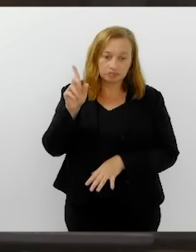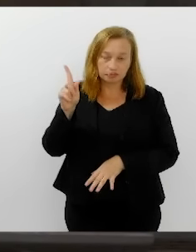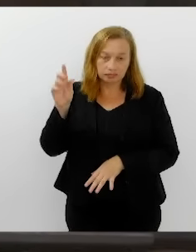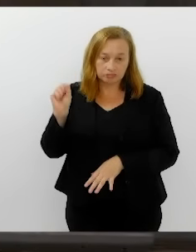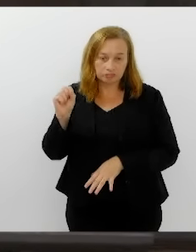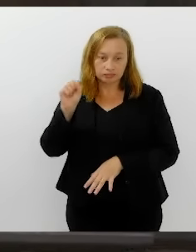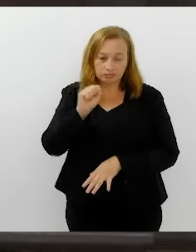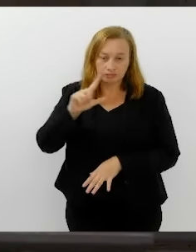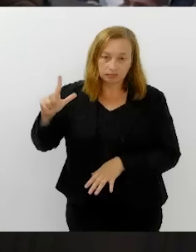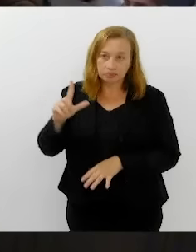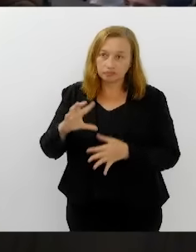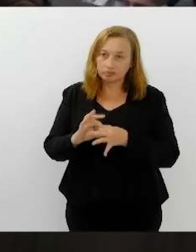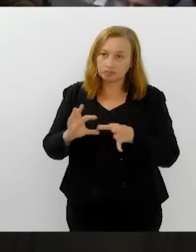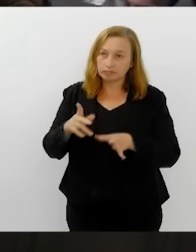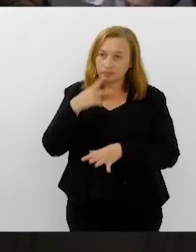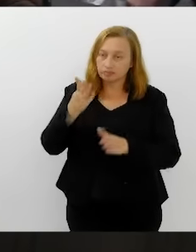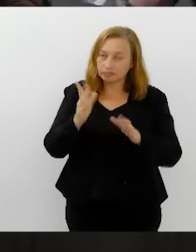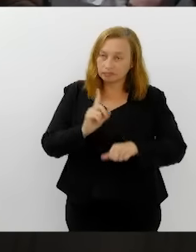passo a palavra nesse momento.